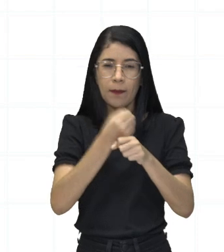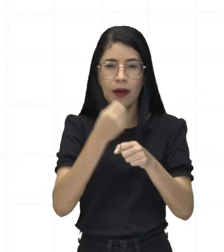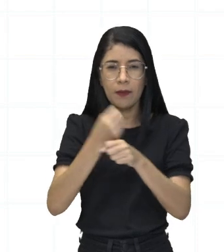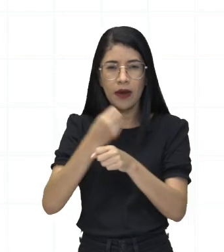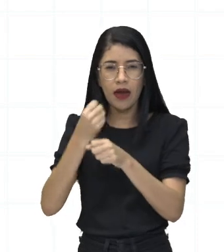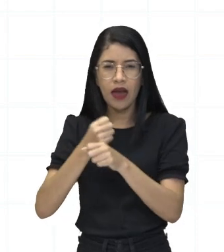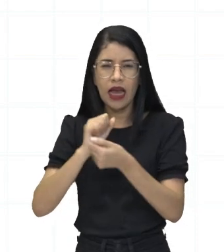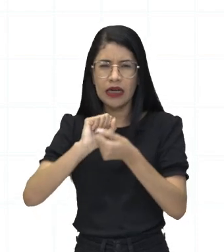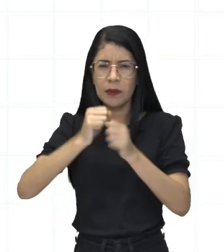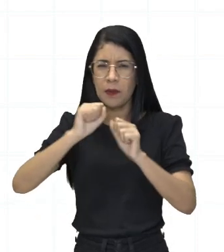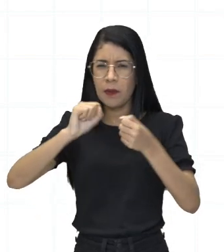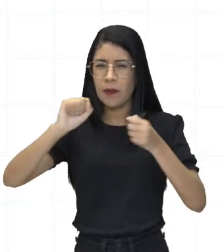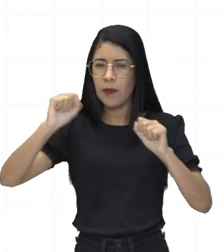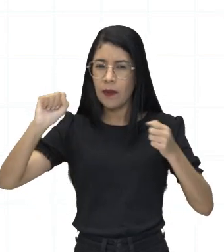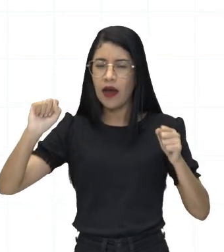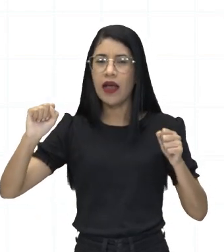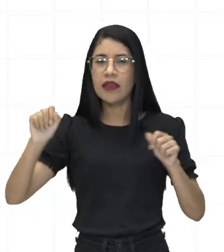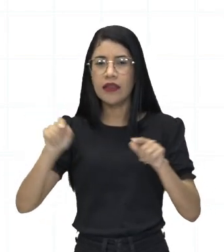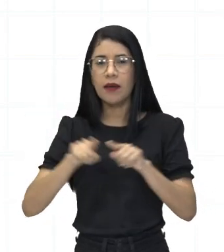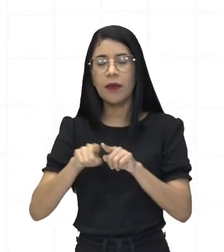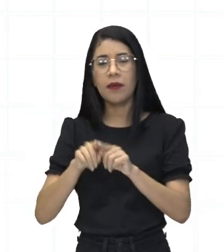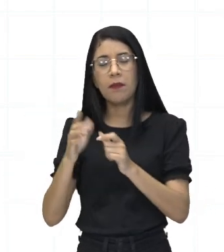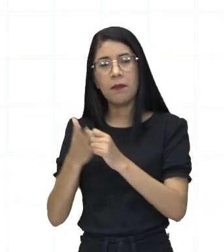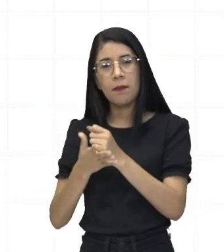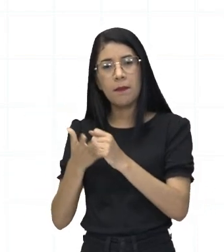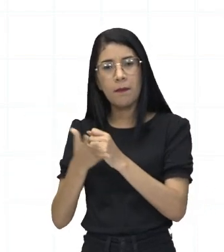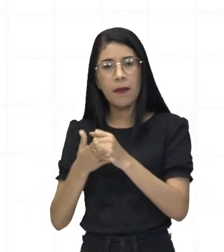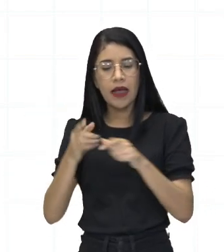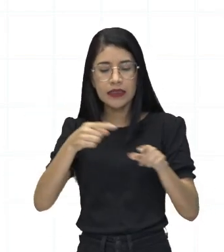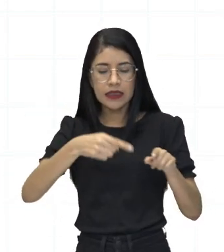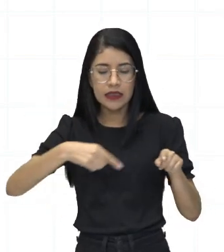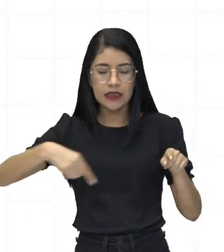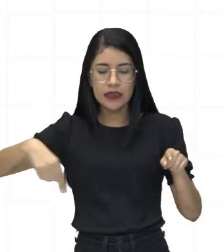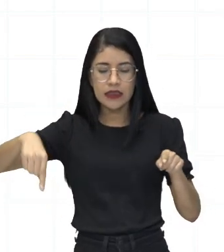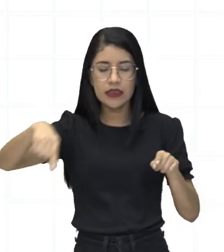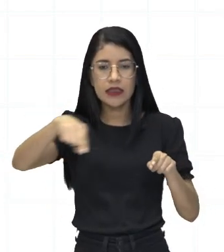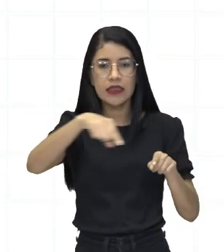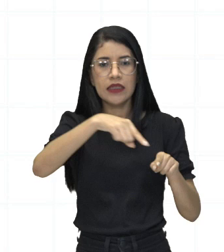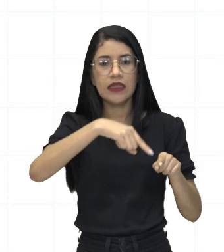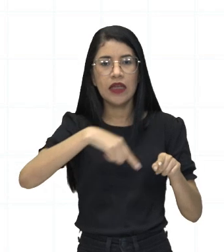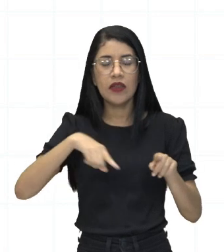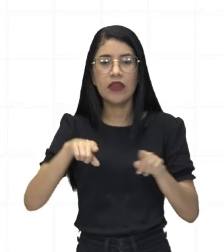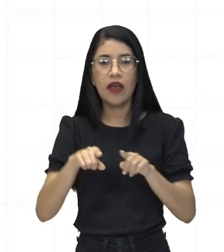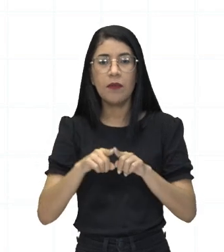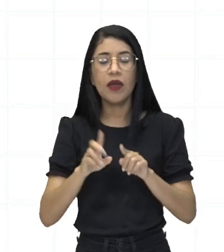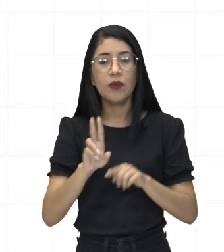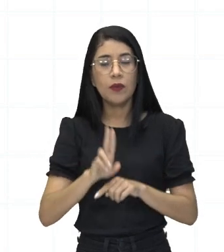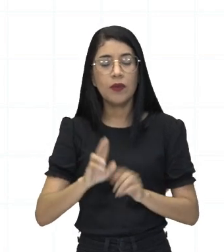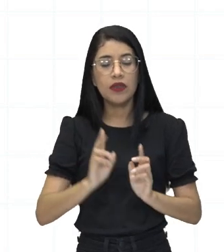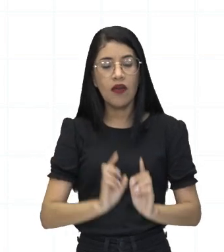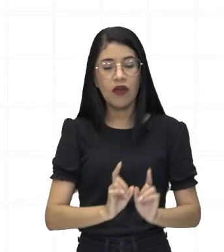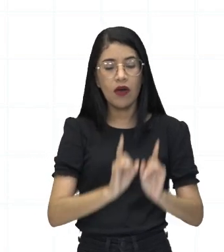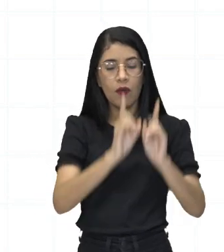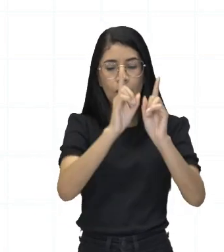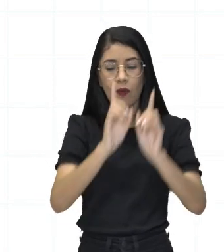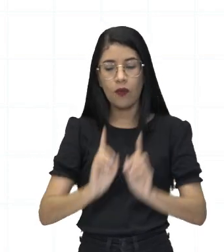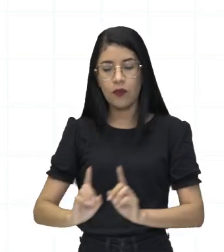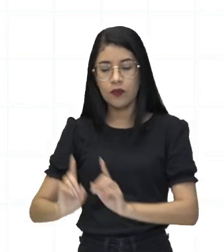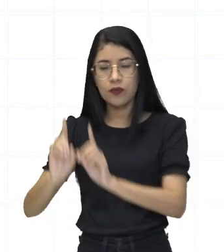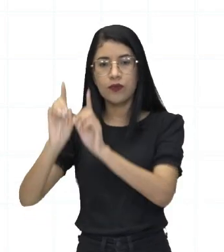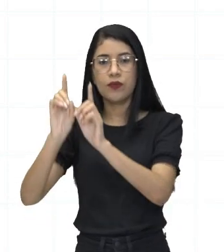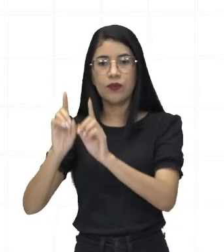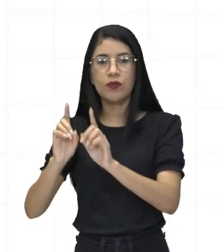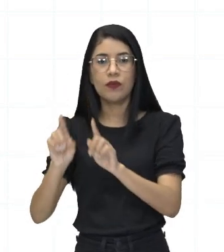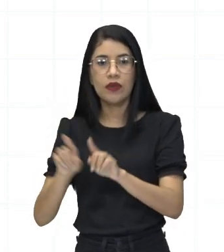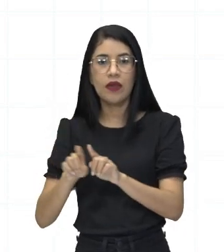Eram grandiosas, fundamentadas em bases circulares e no emprego de colunas e arcos falsos para efeito